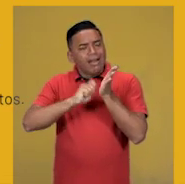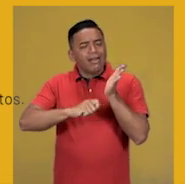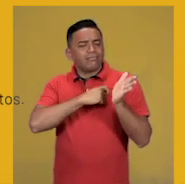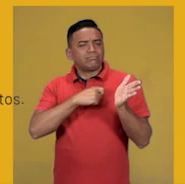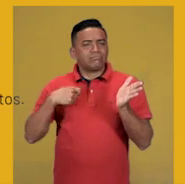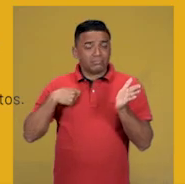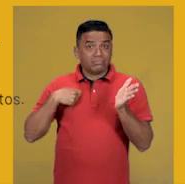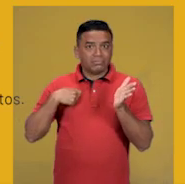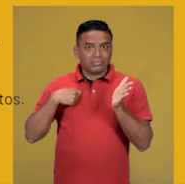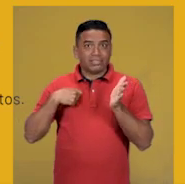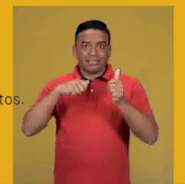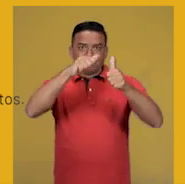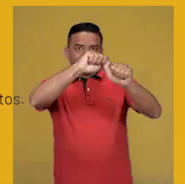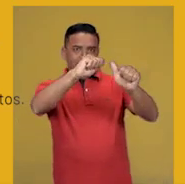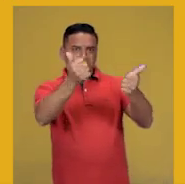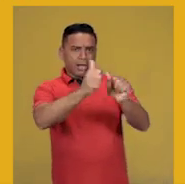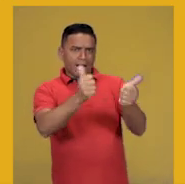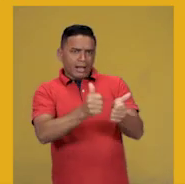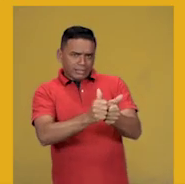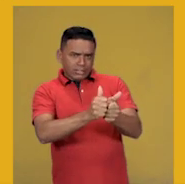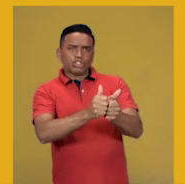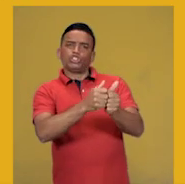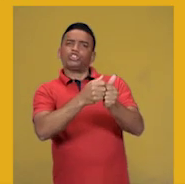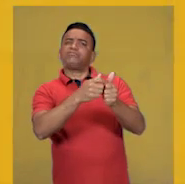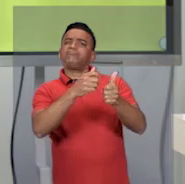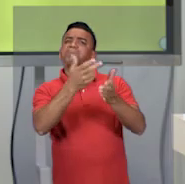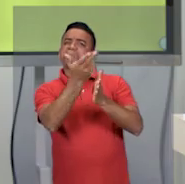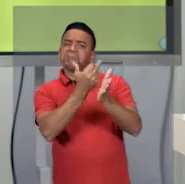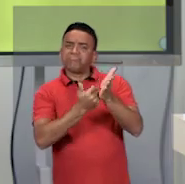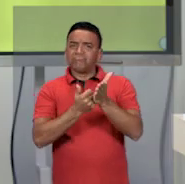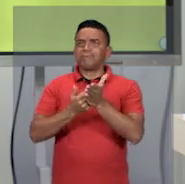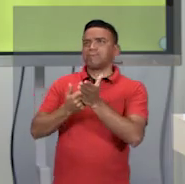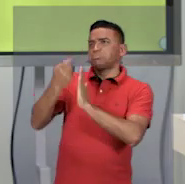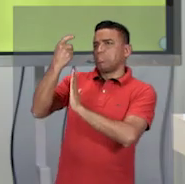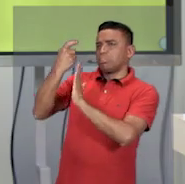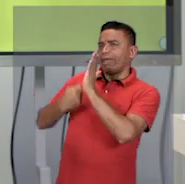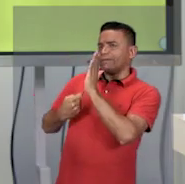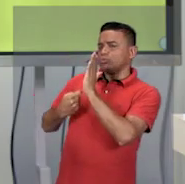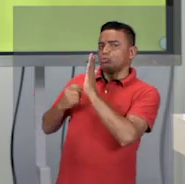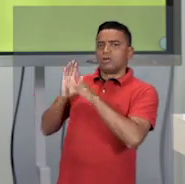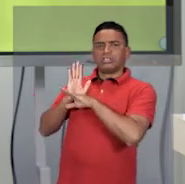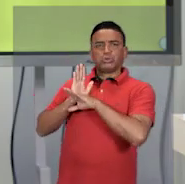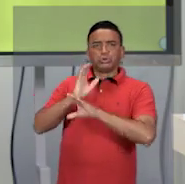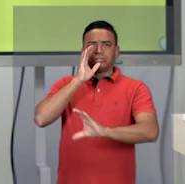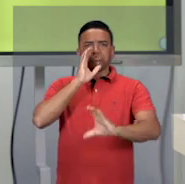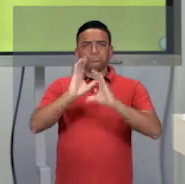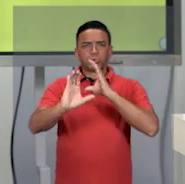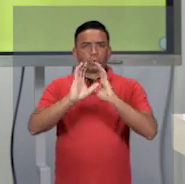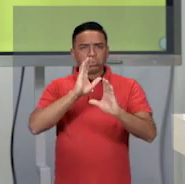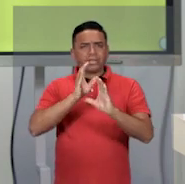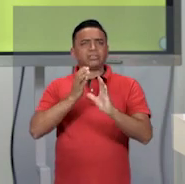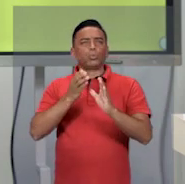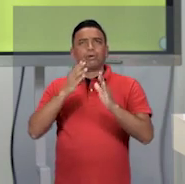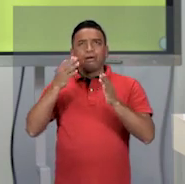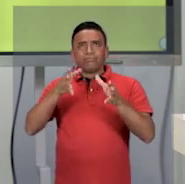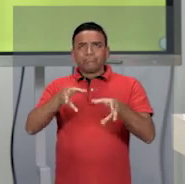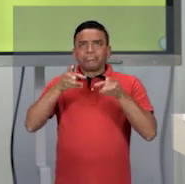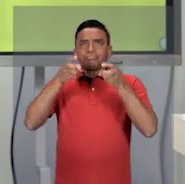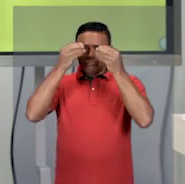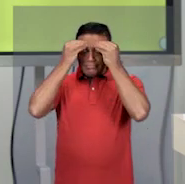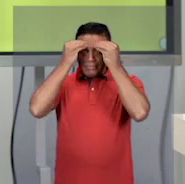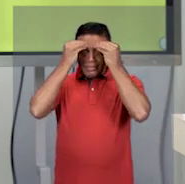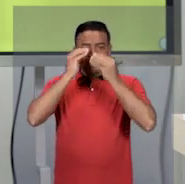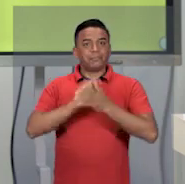verbal e verbal na compreensão de textos. E aí, você sabe o que é um merchandising? Eu trouxe um texto